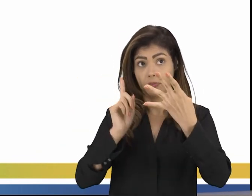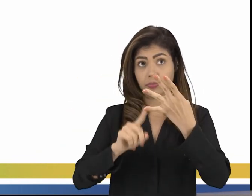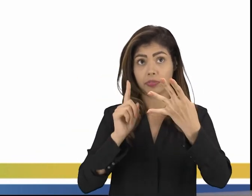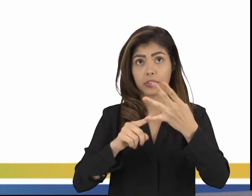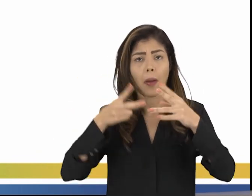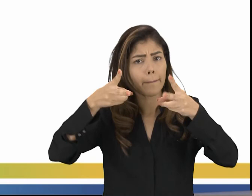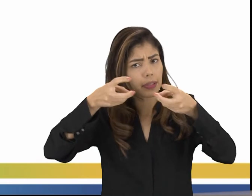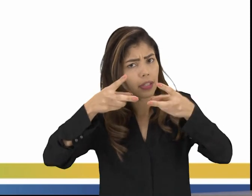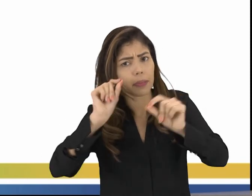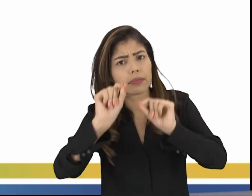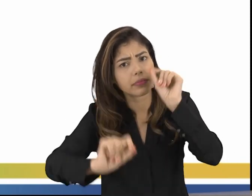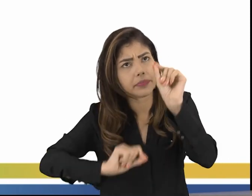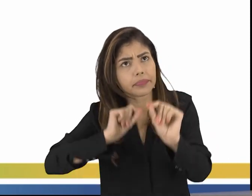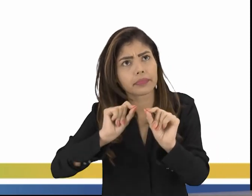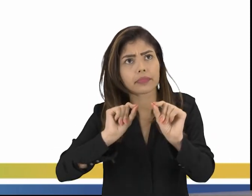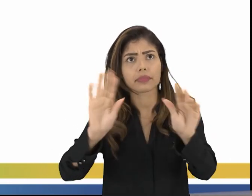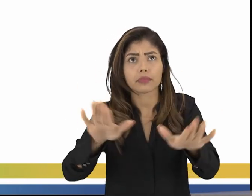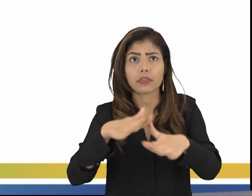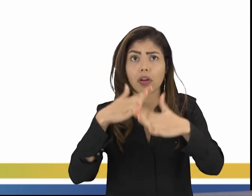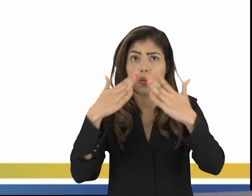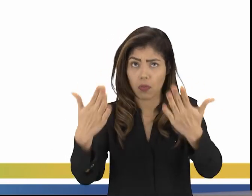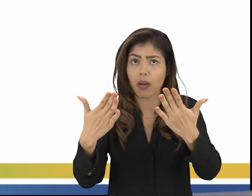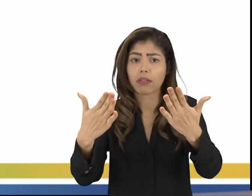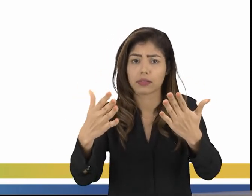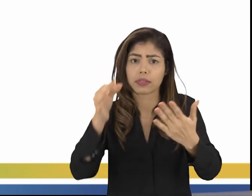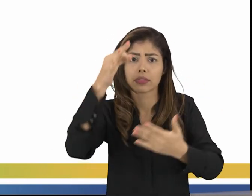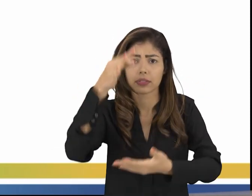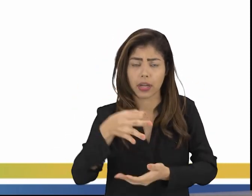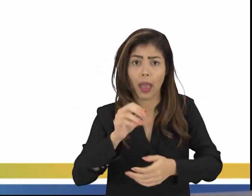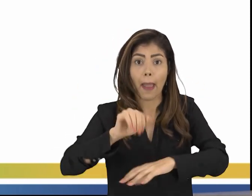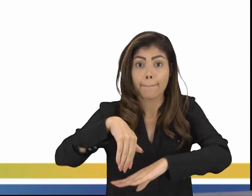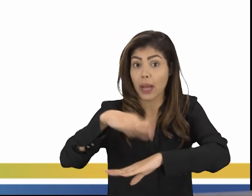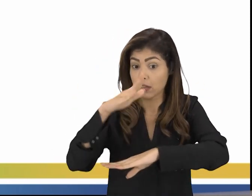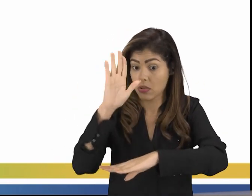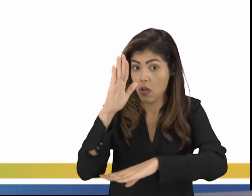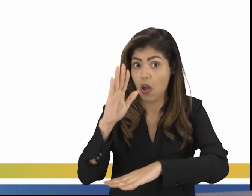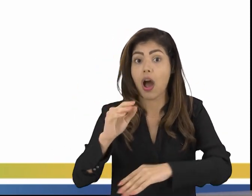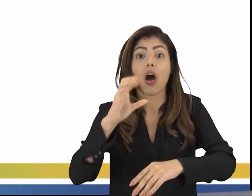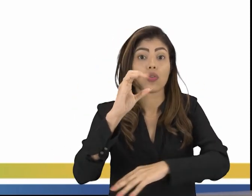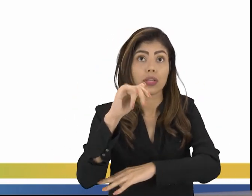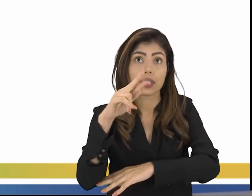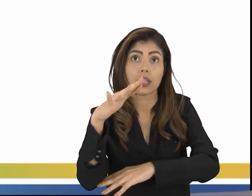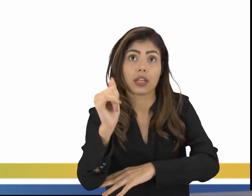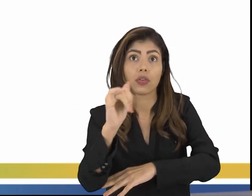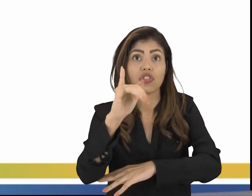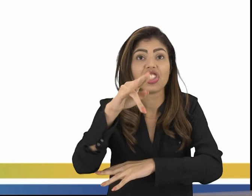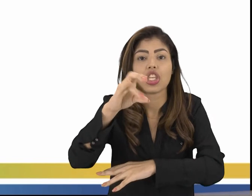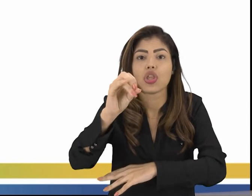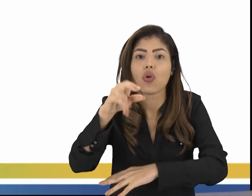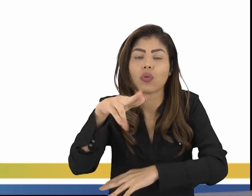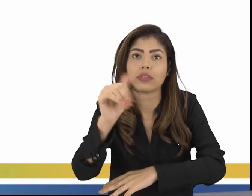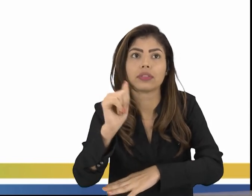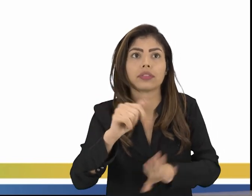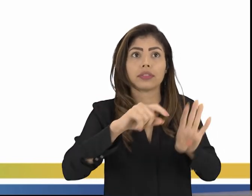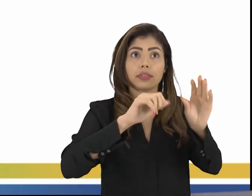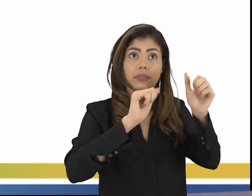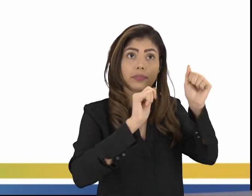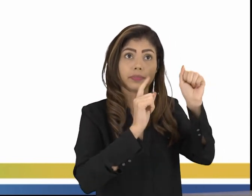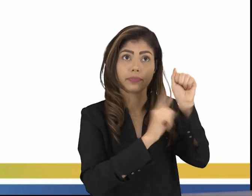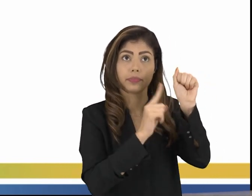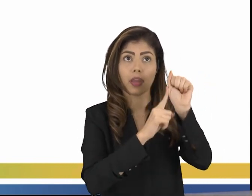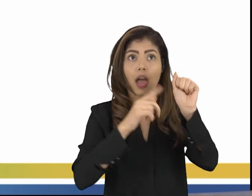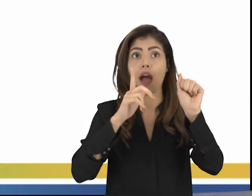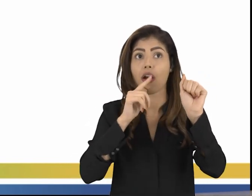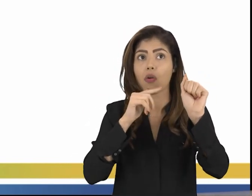nós vamos observar aqui qual a alternativa que tem maior concentração de íons. Então, na letra A eu tenho água